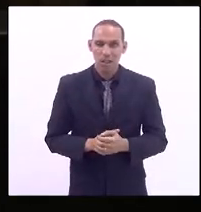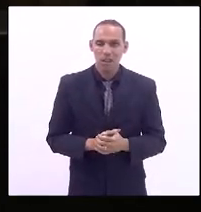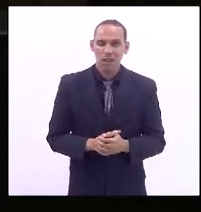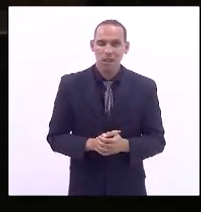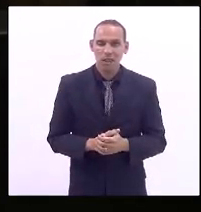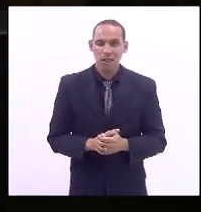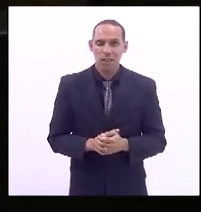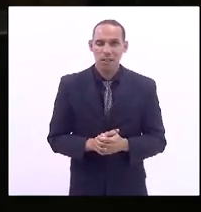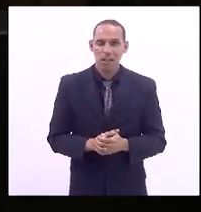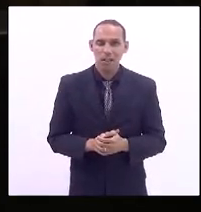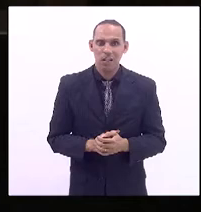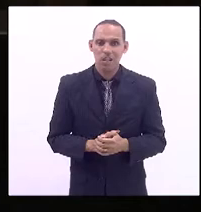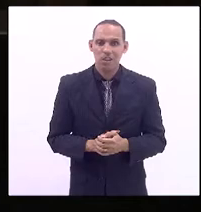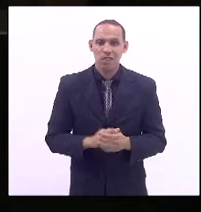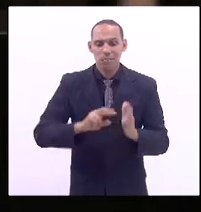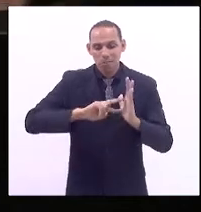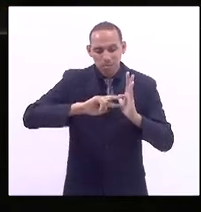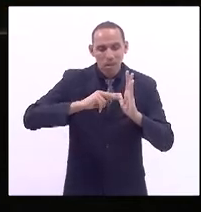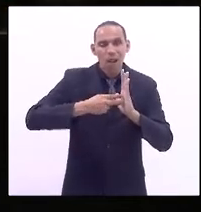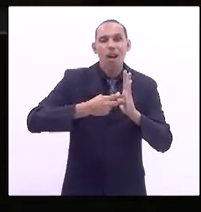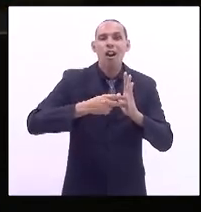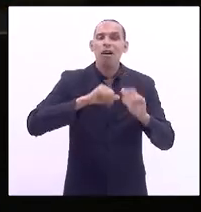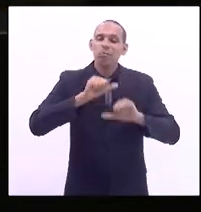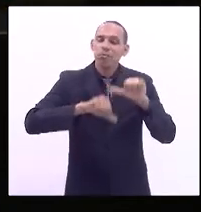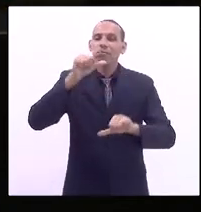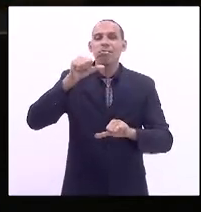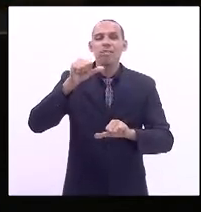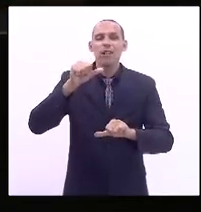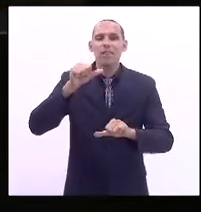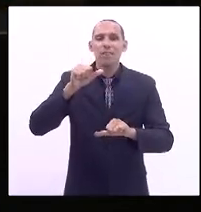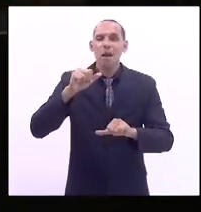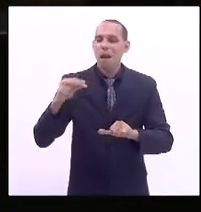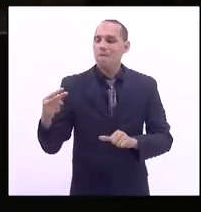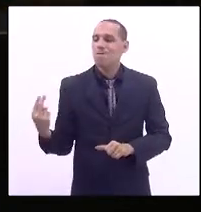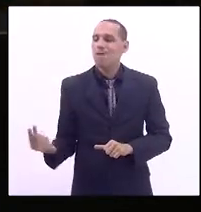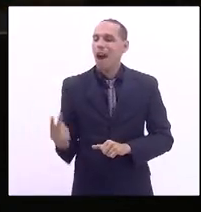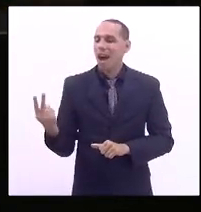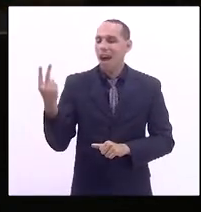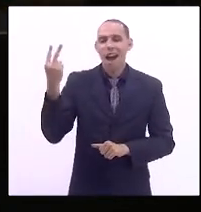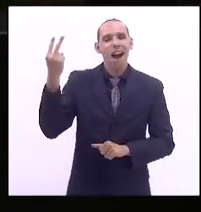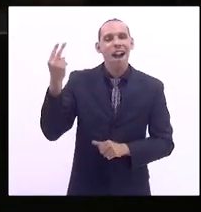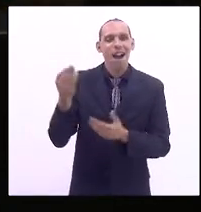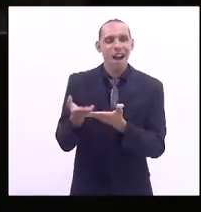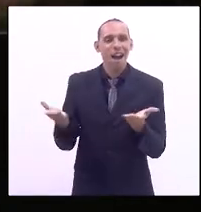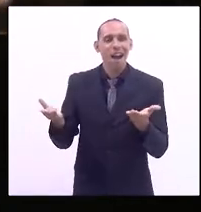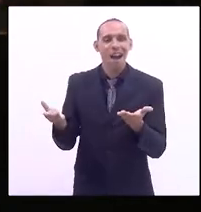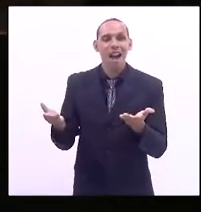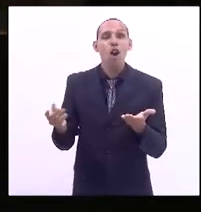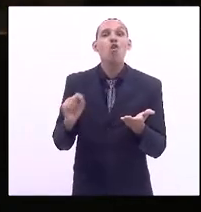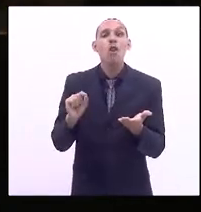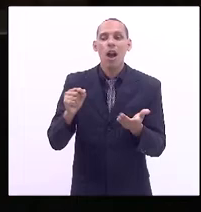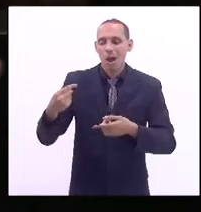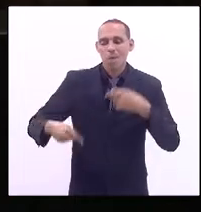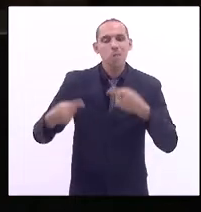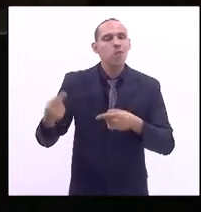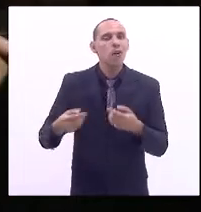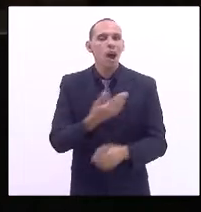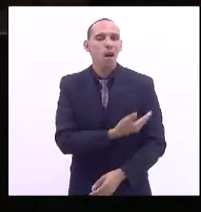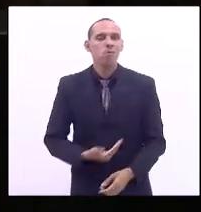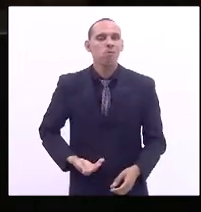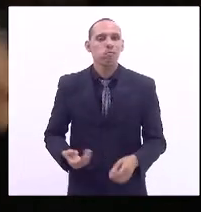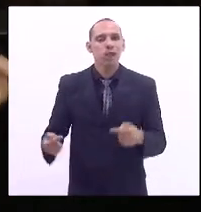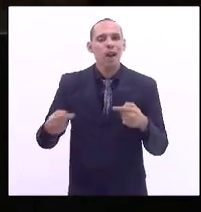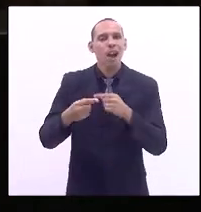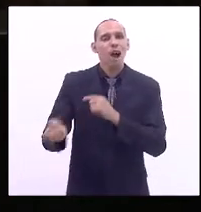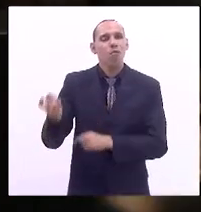para uma ressignificação mas que valorizasse a política pública da cultura